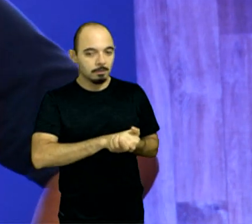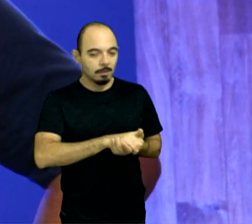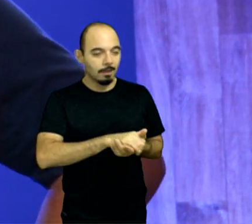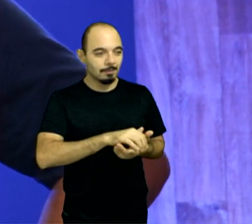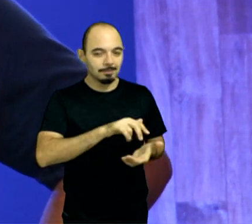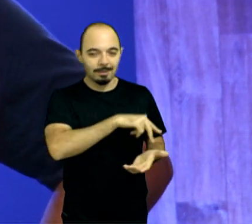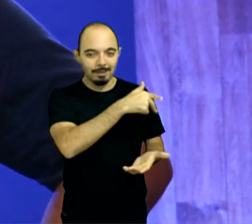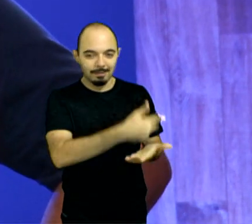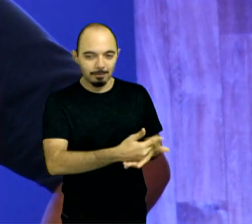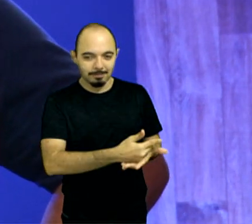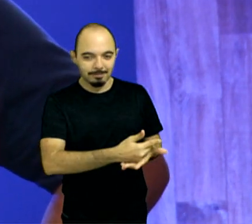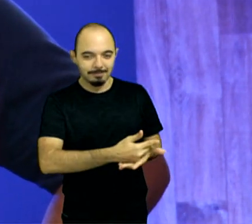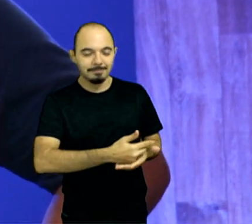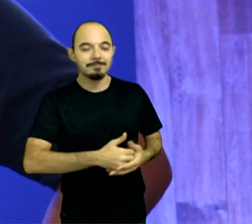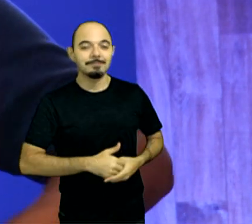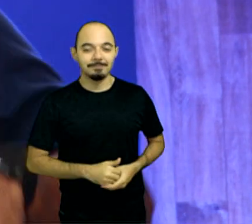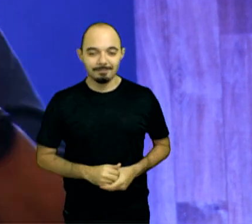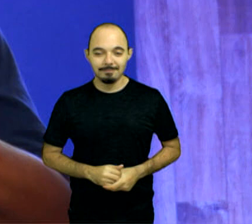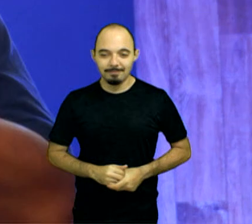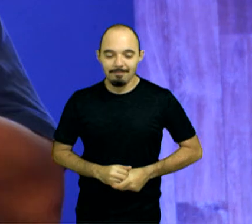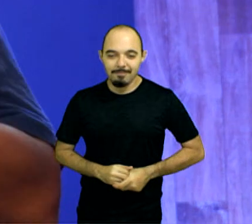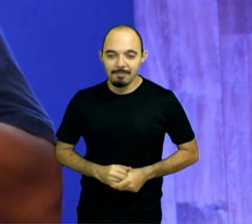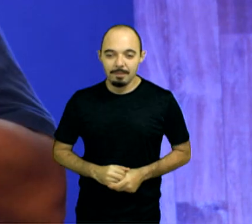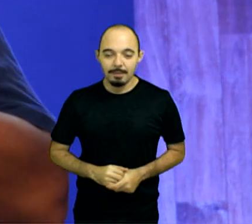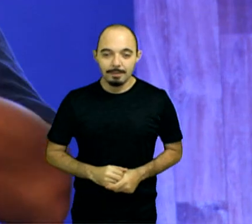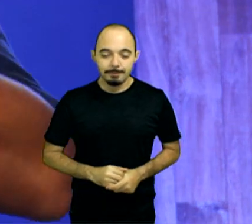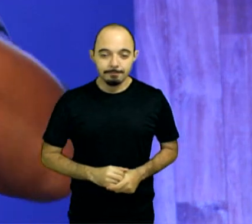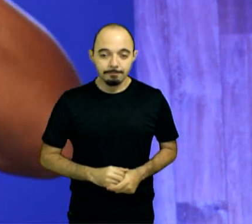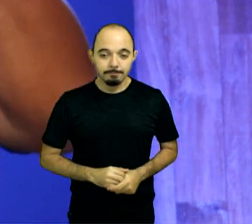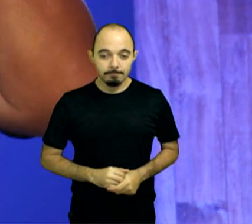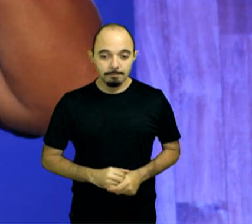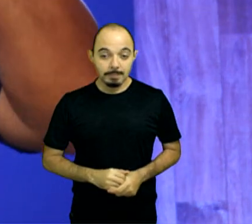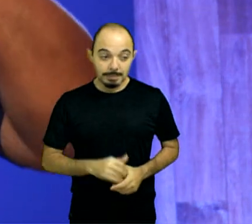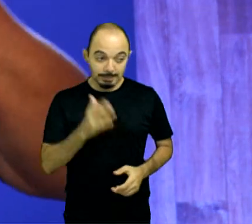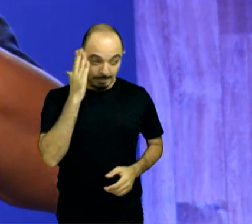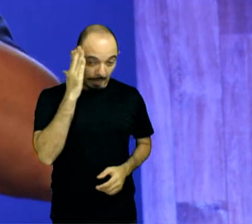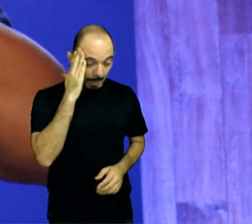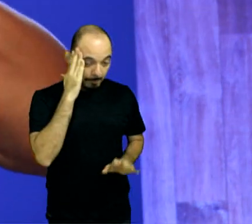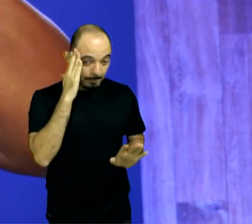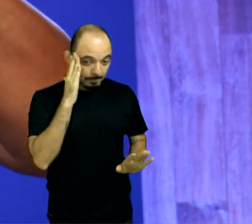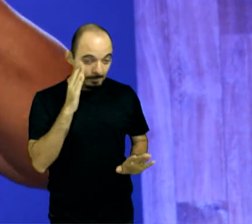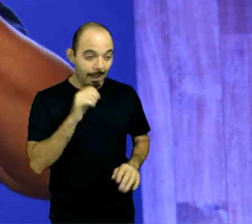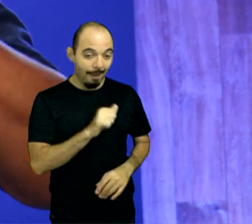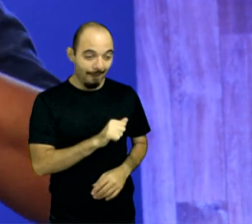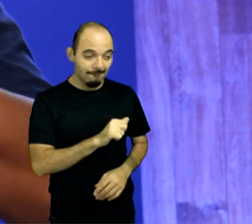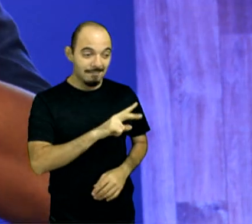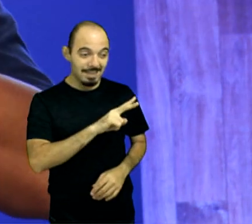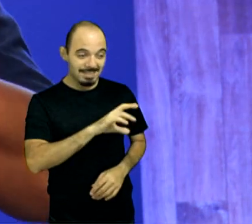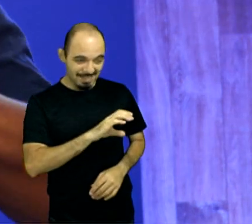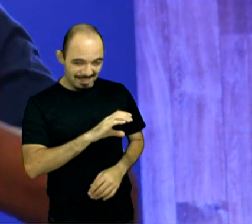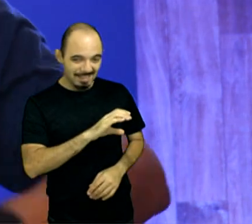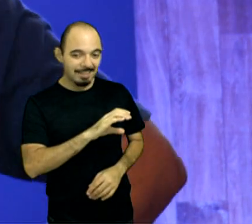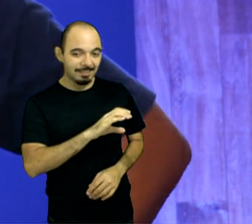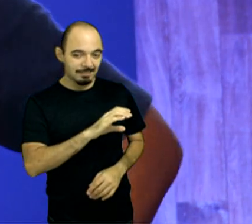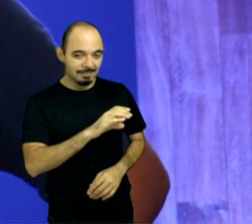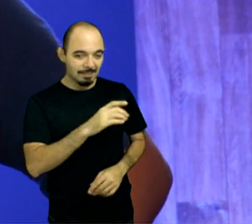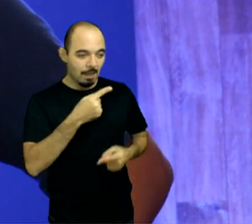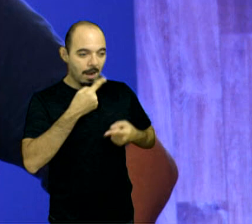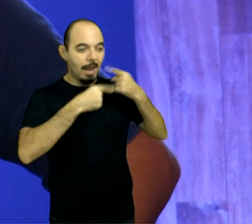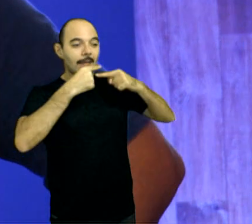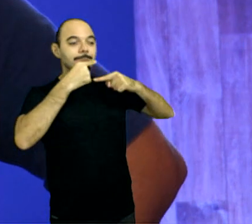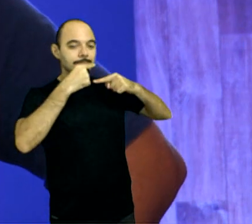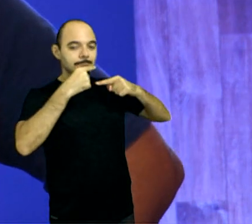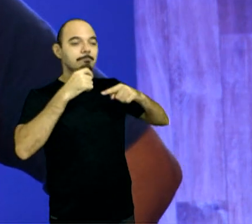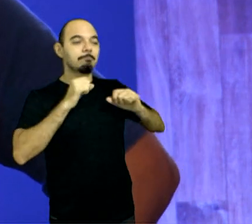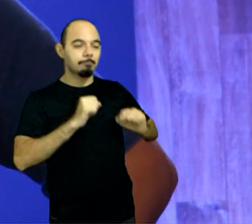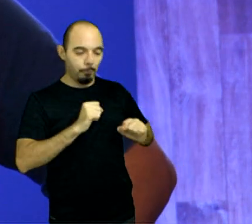em cima dela. Mas, assim, você sabe, o AVC, você vira olhos, né? Você enrola a língua. Eu estava sem respirar, eu já estava